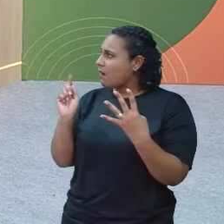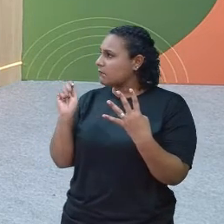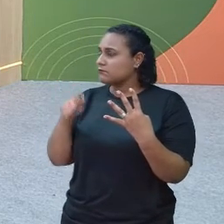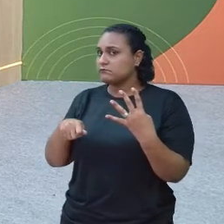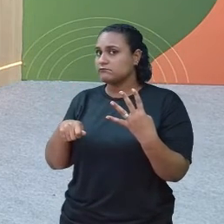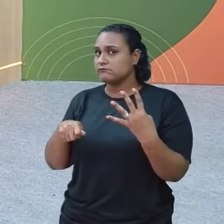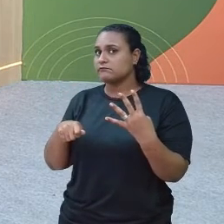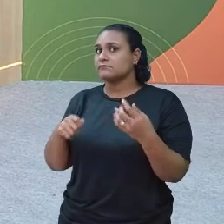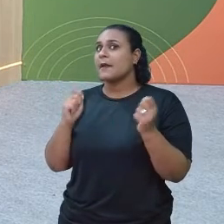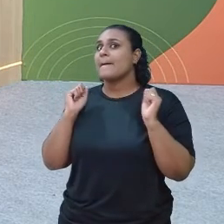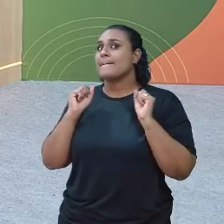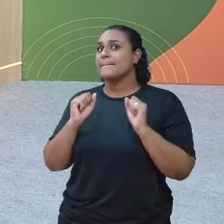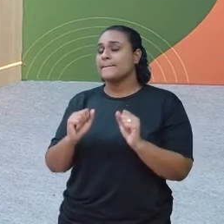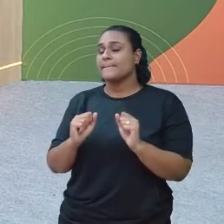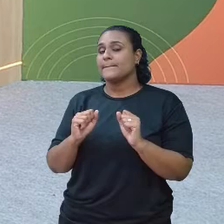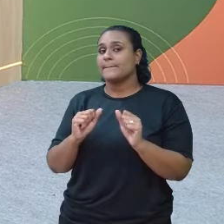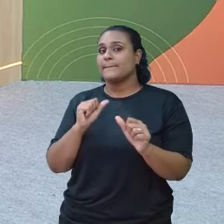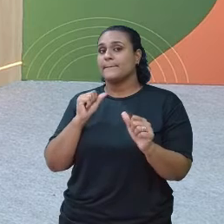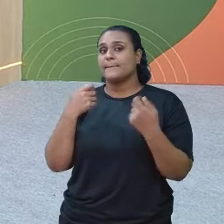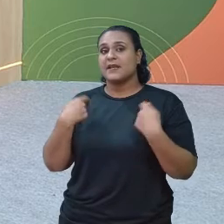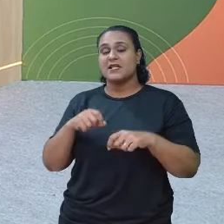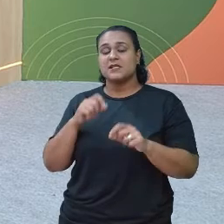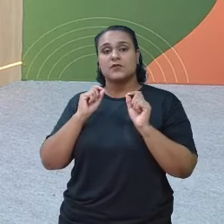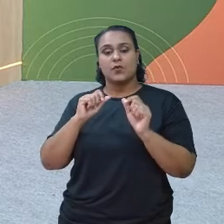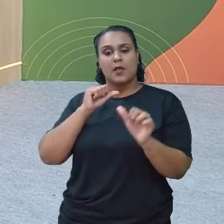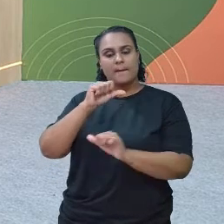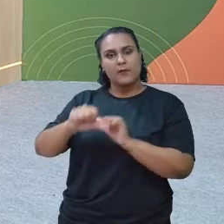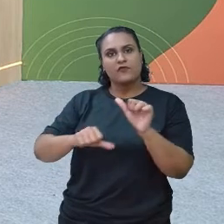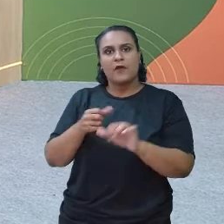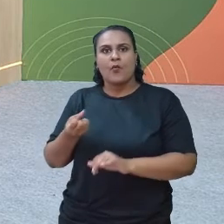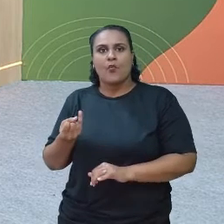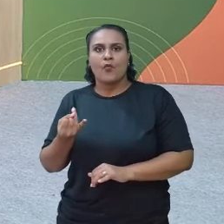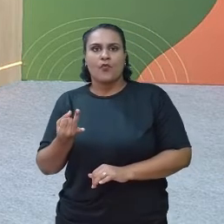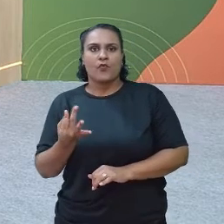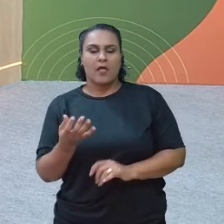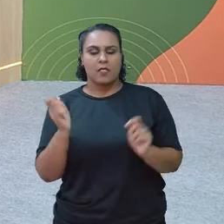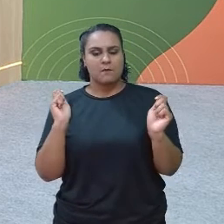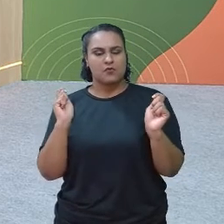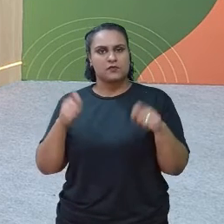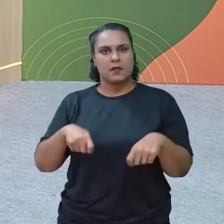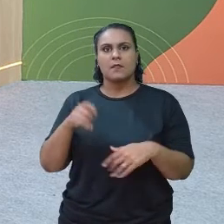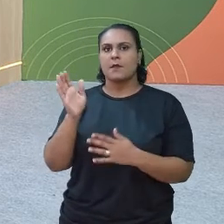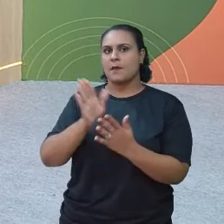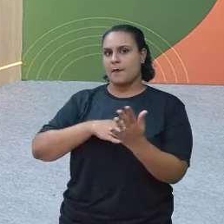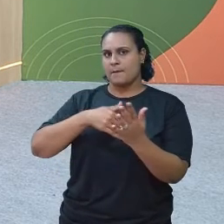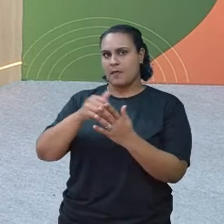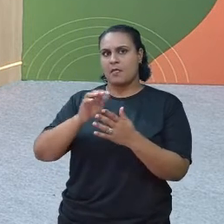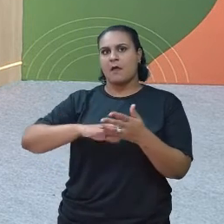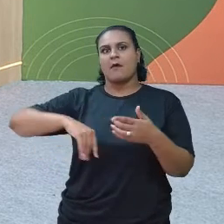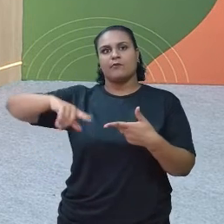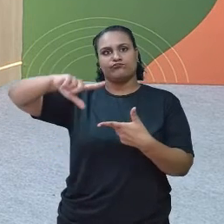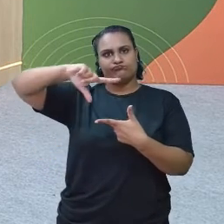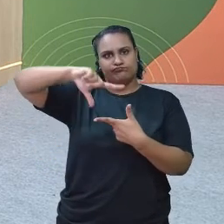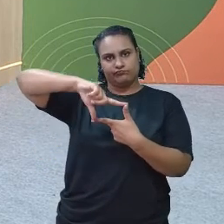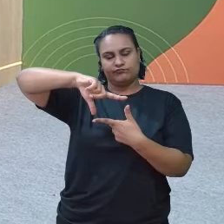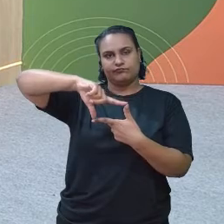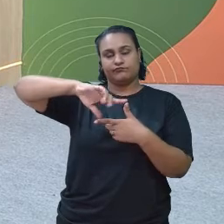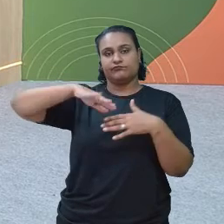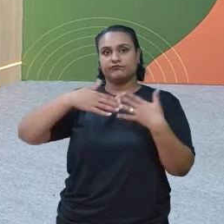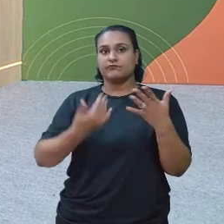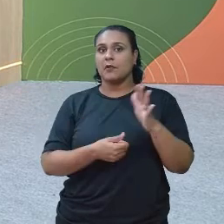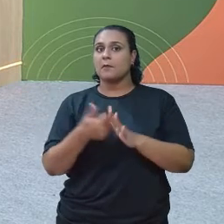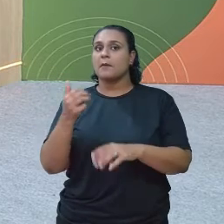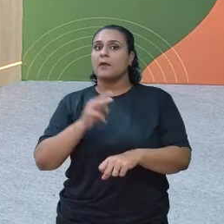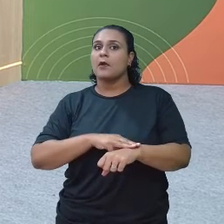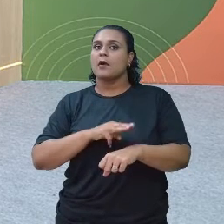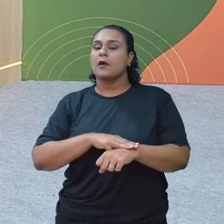que modificar a quantidade de maneiras que eu tenho que pintar a região retangular. Então, no primeiro momento, eu